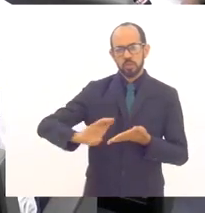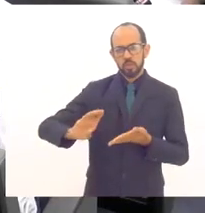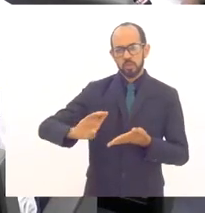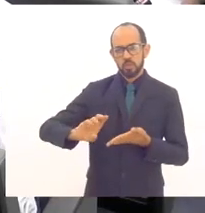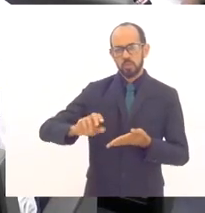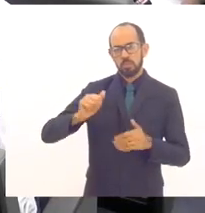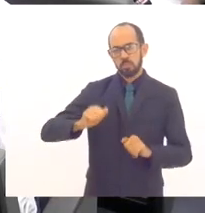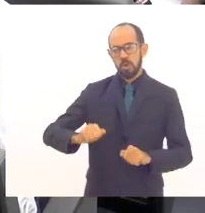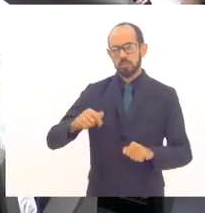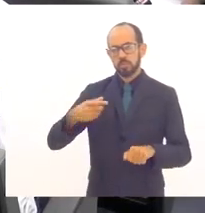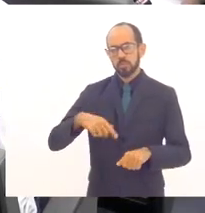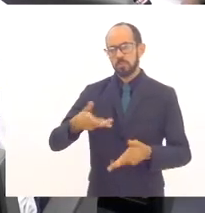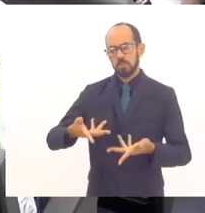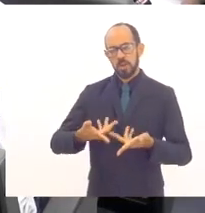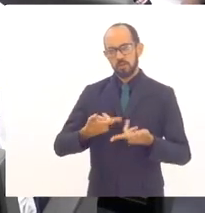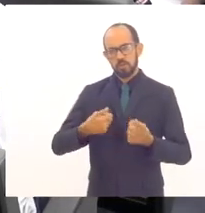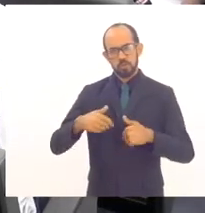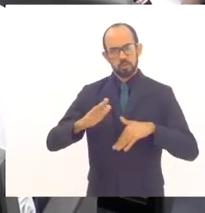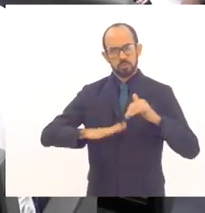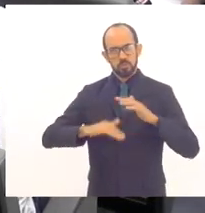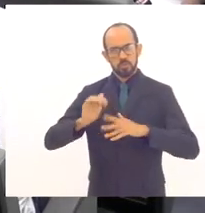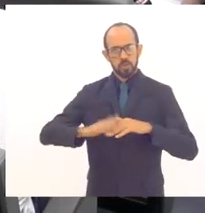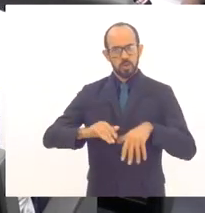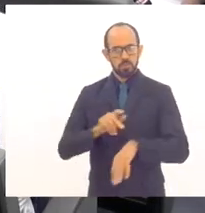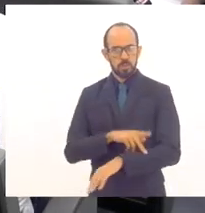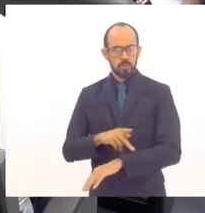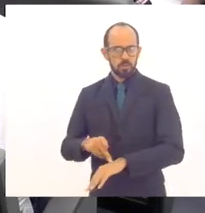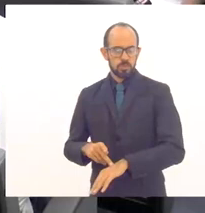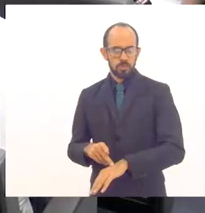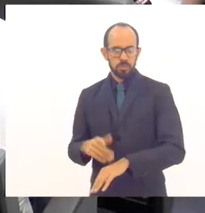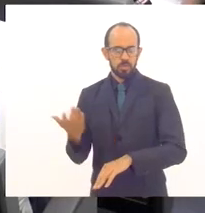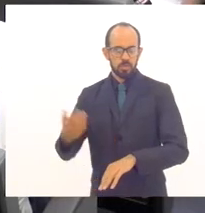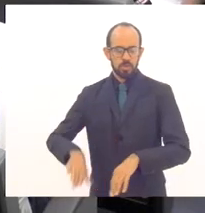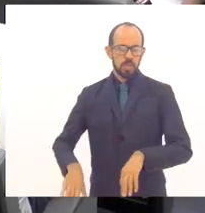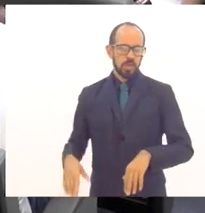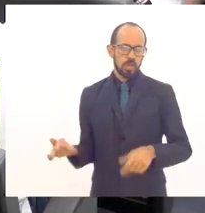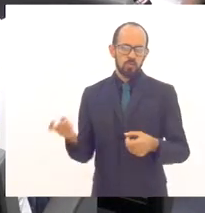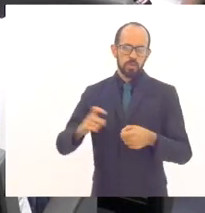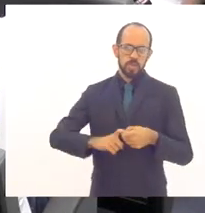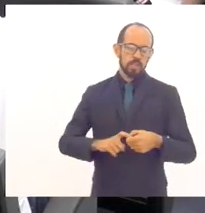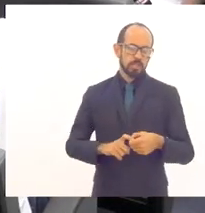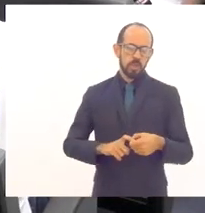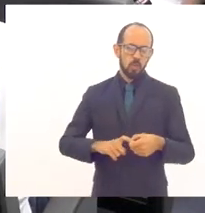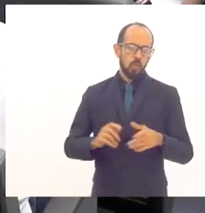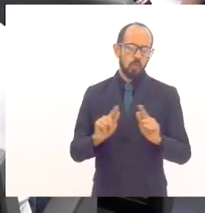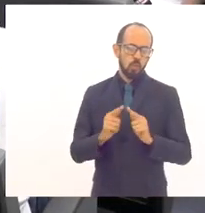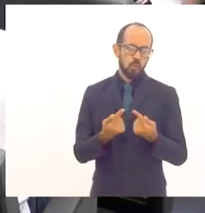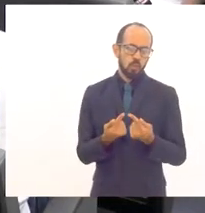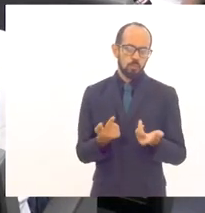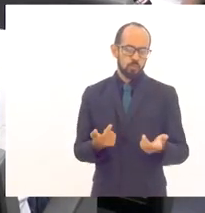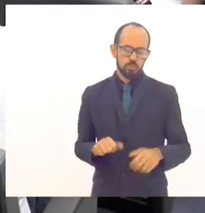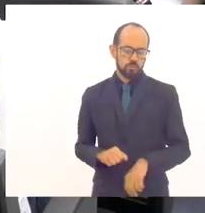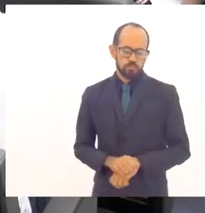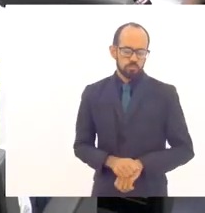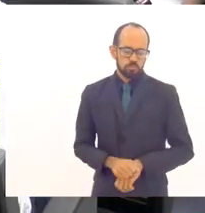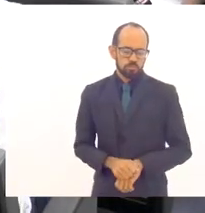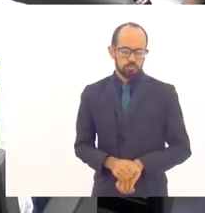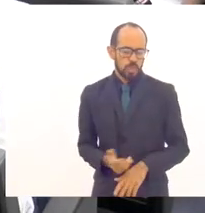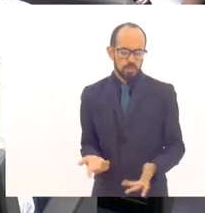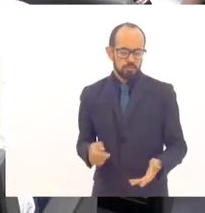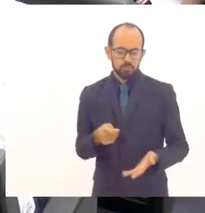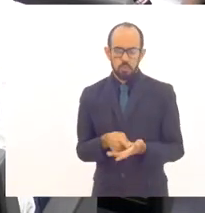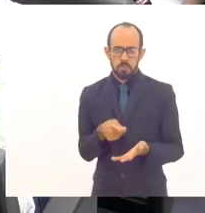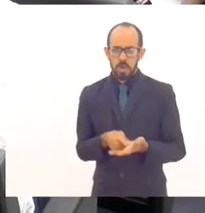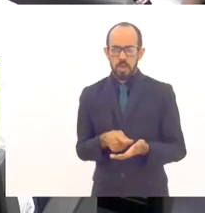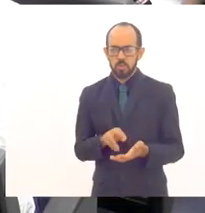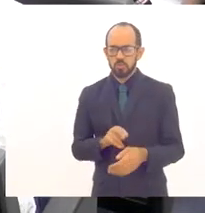posso ser um excelente profissional, um pedagogo, e não estar filiado ao CEP. Eu posso ter formado educação física e não estar ao CREF, CONFEF, né?